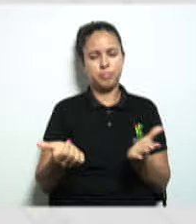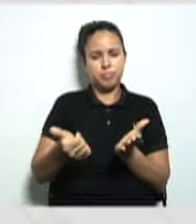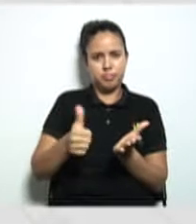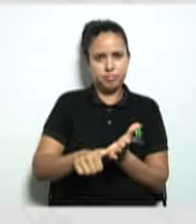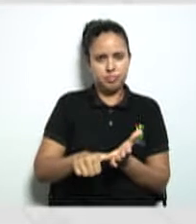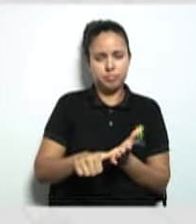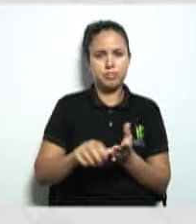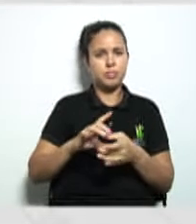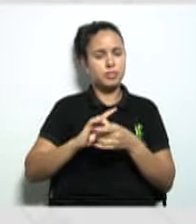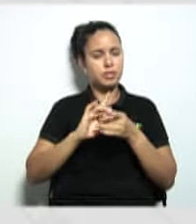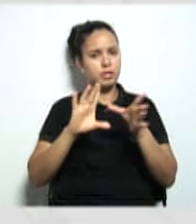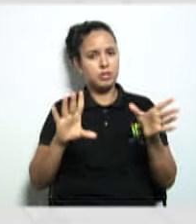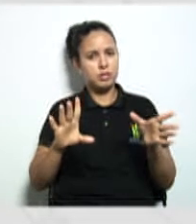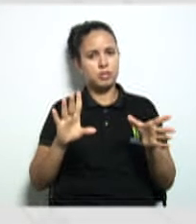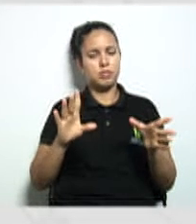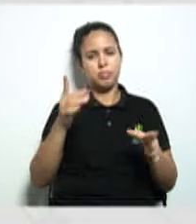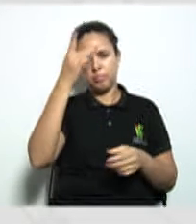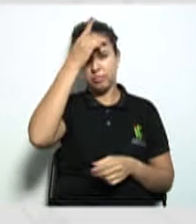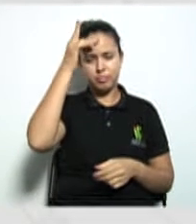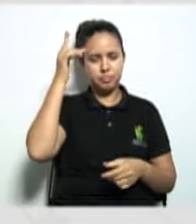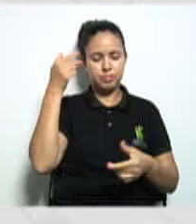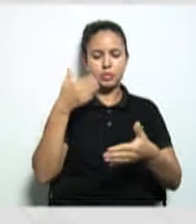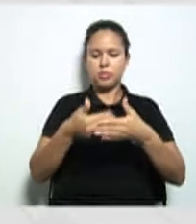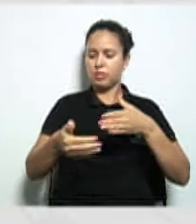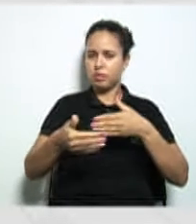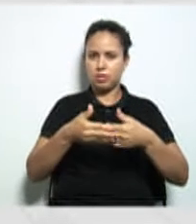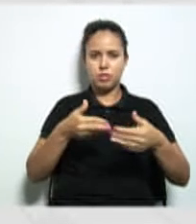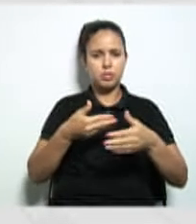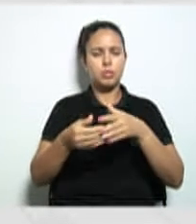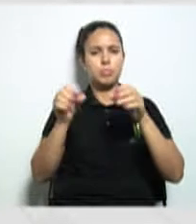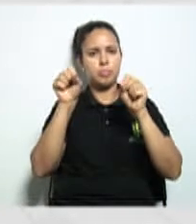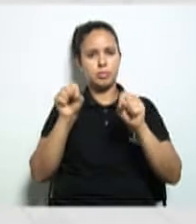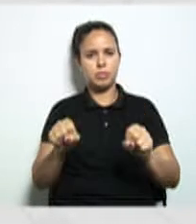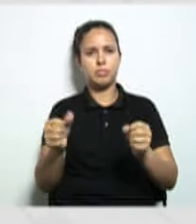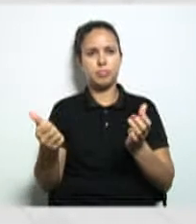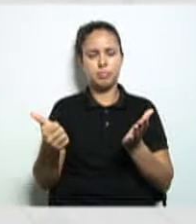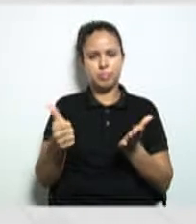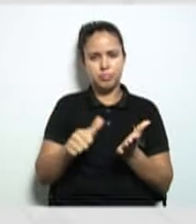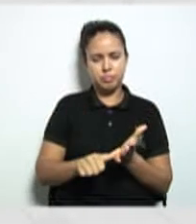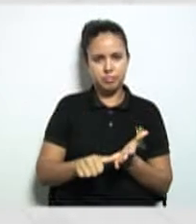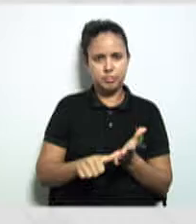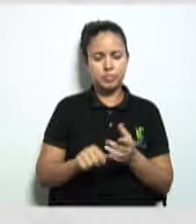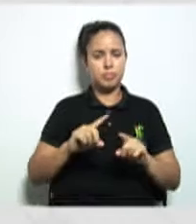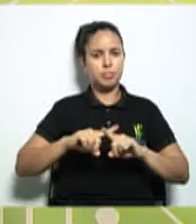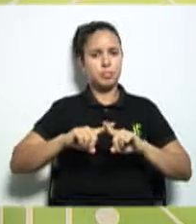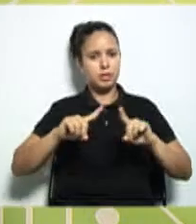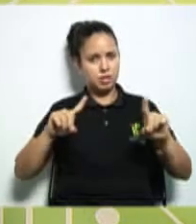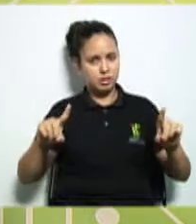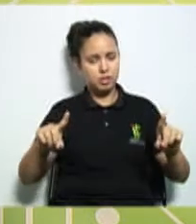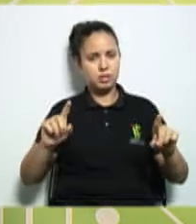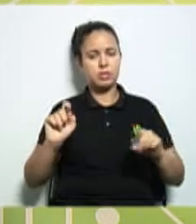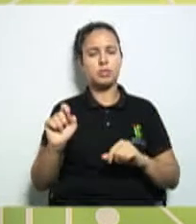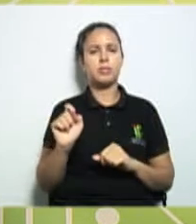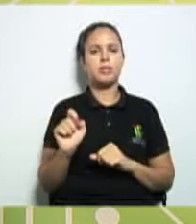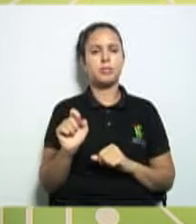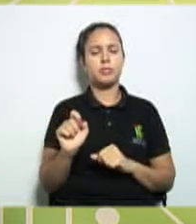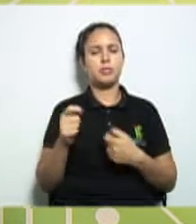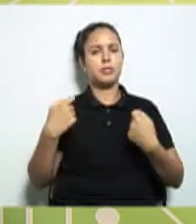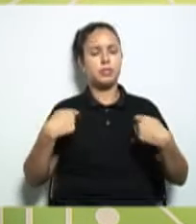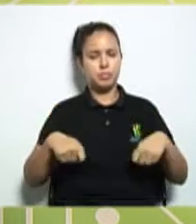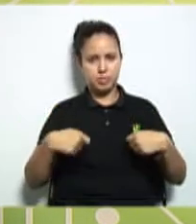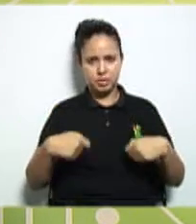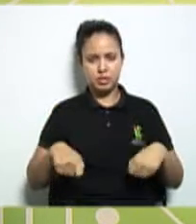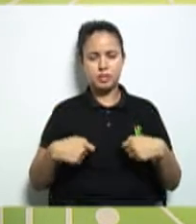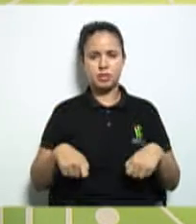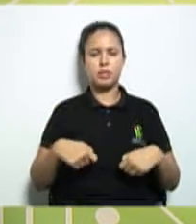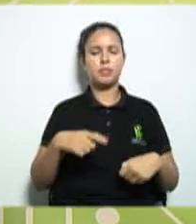é livre. Qualquer pessoa interessada pode participar. Mas, porém, né, ele tem que haver